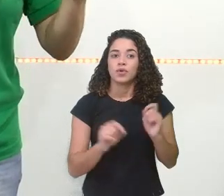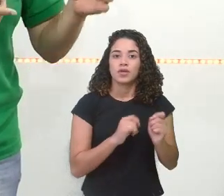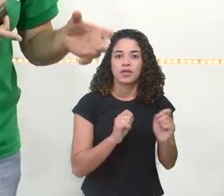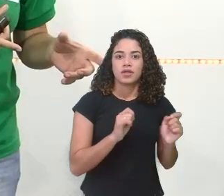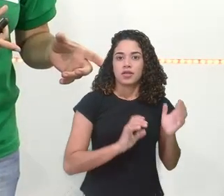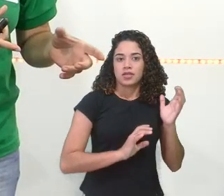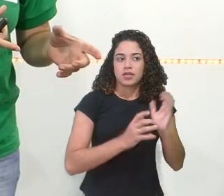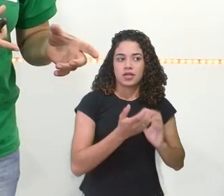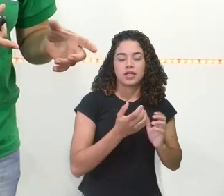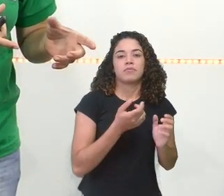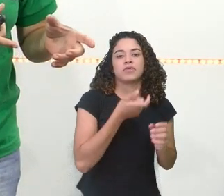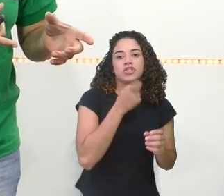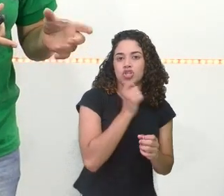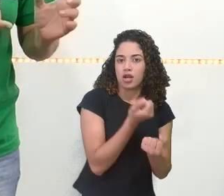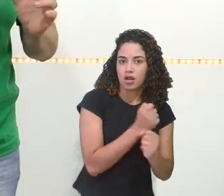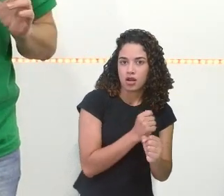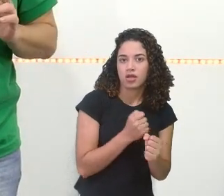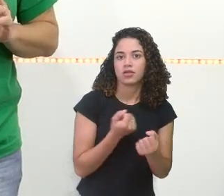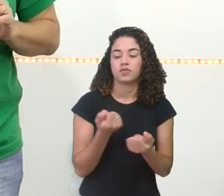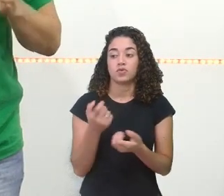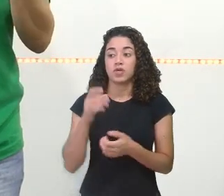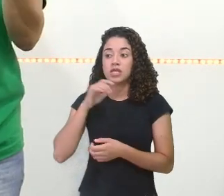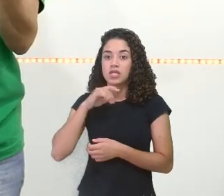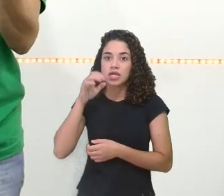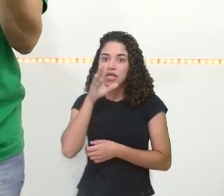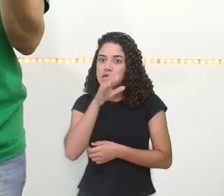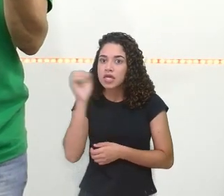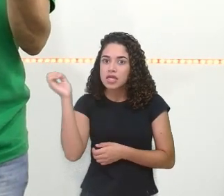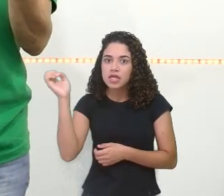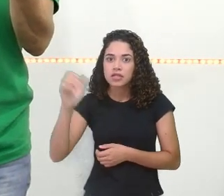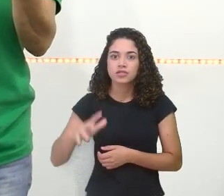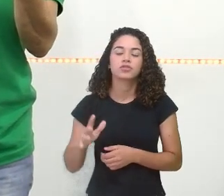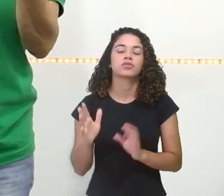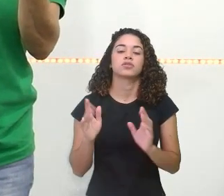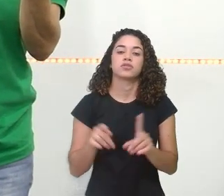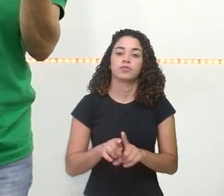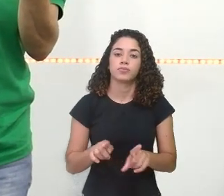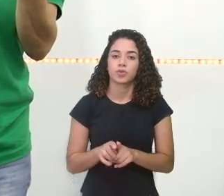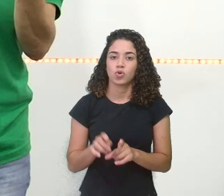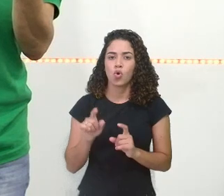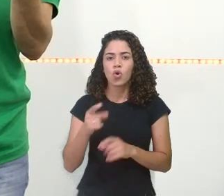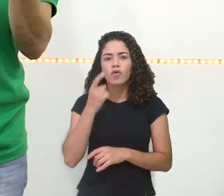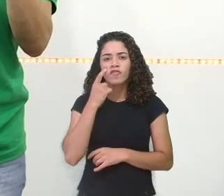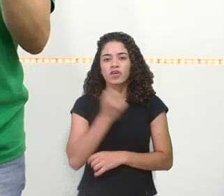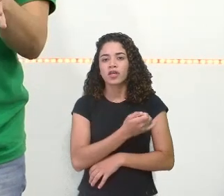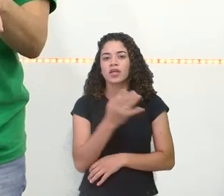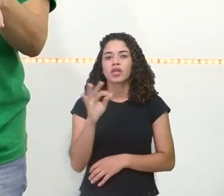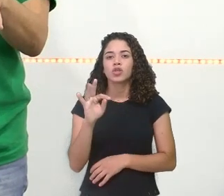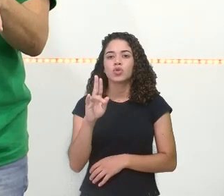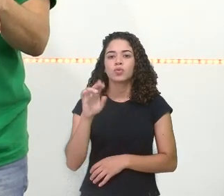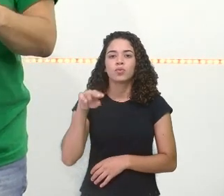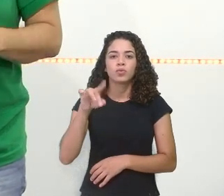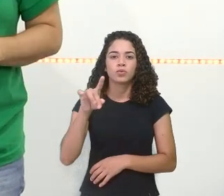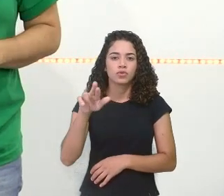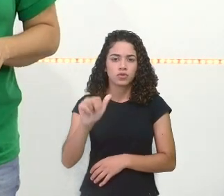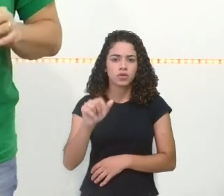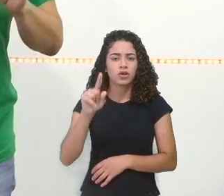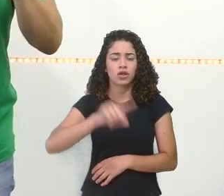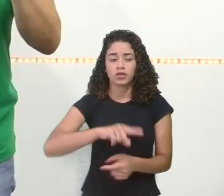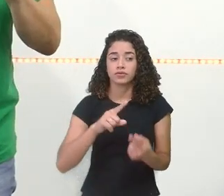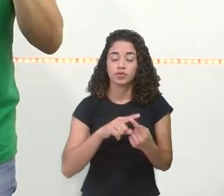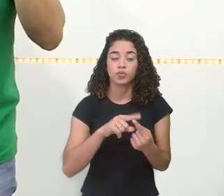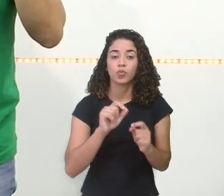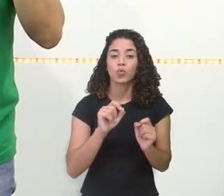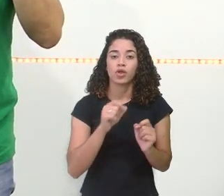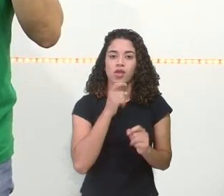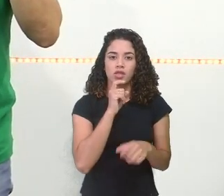gente viu o super quente também, que é o semiárido. A tundra que eu falei é uma vegetação de clima gelado, tá?